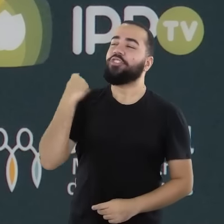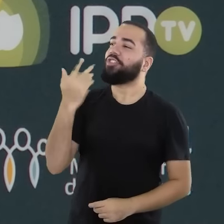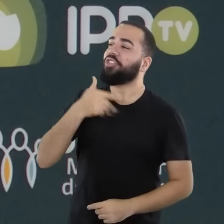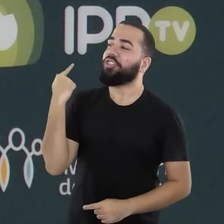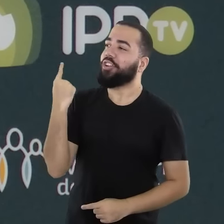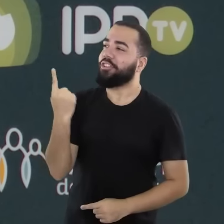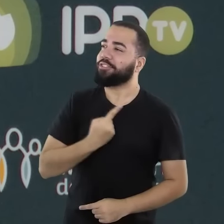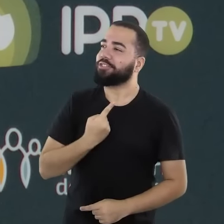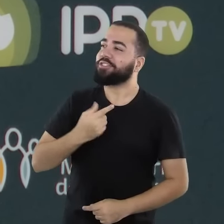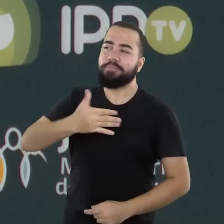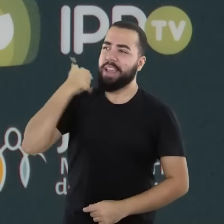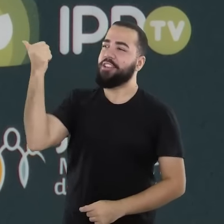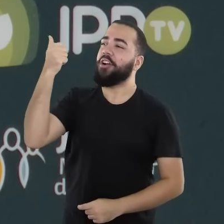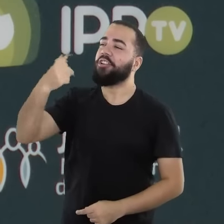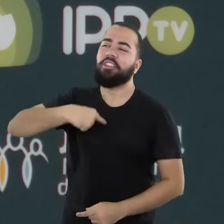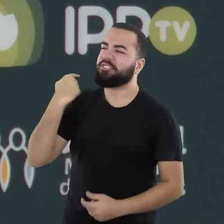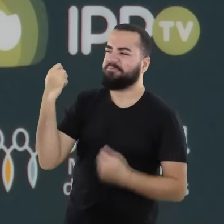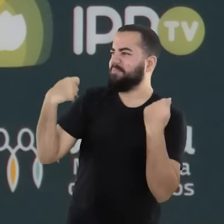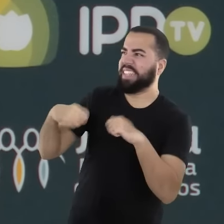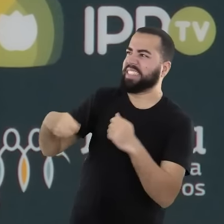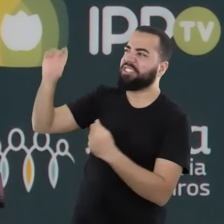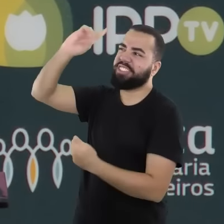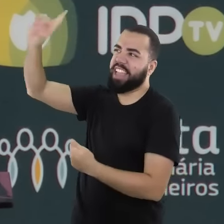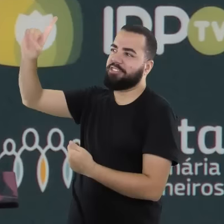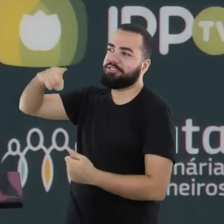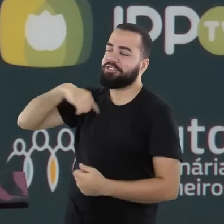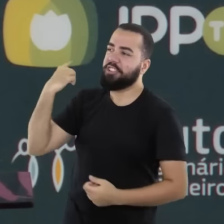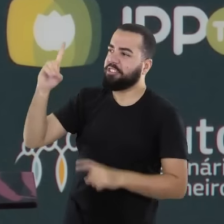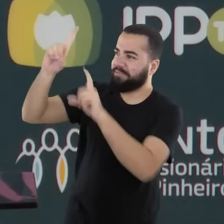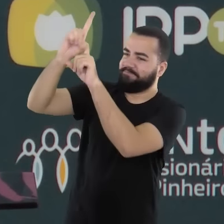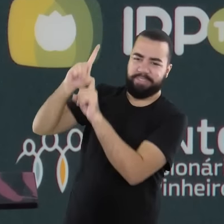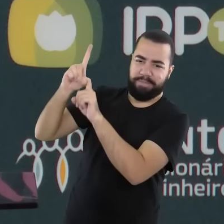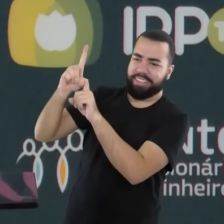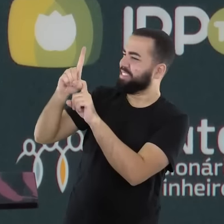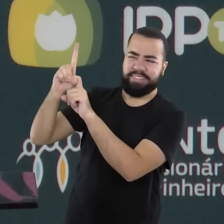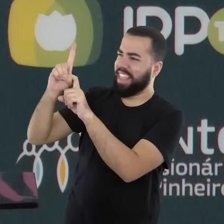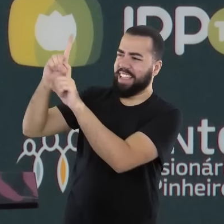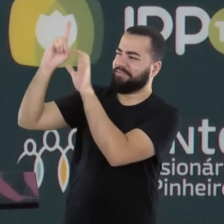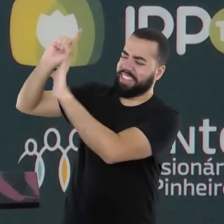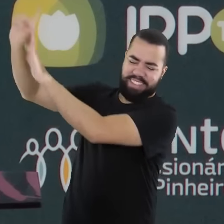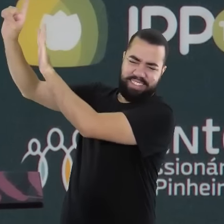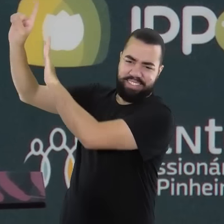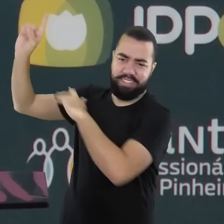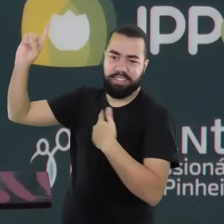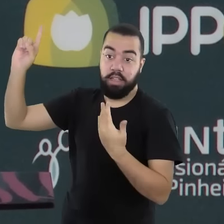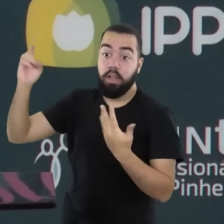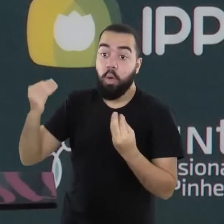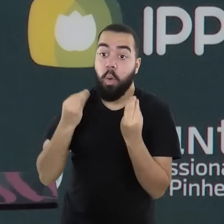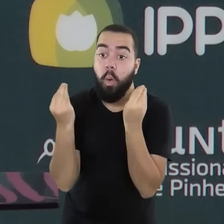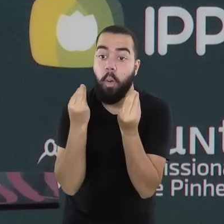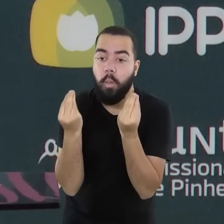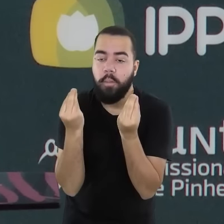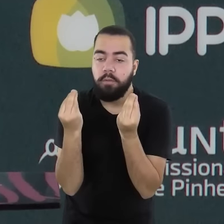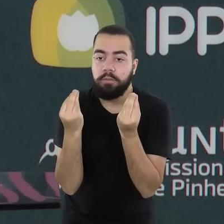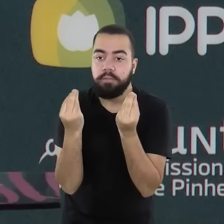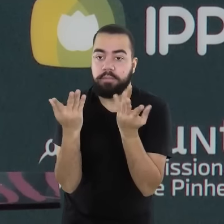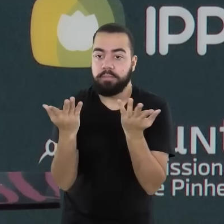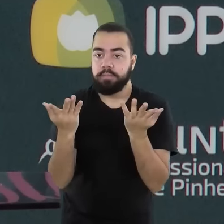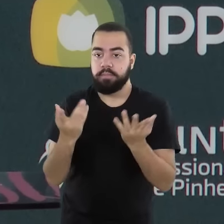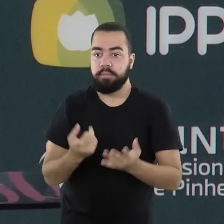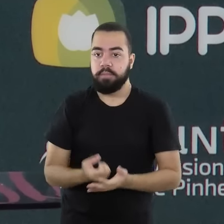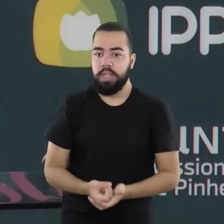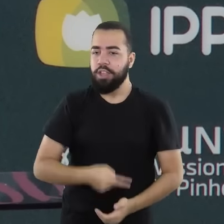nós não precisamos de Deus, que nós não dependemos de Deus, que nós podemos resolver tudo do nosso jeito. Nós